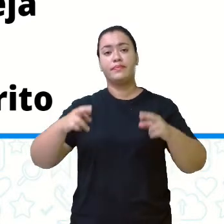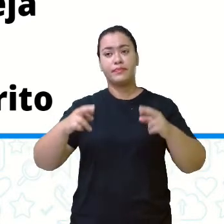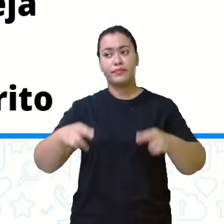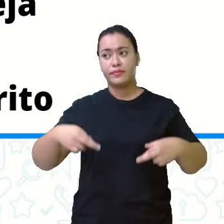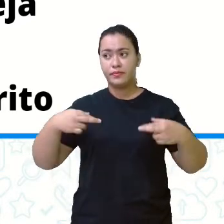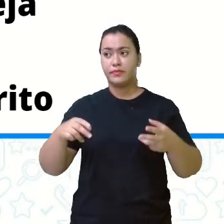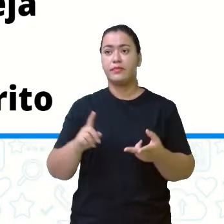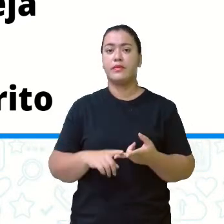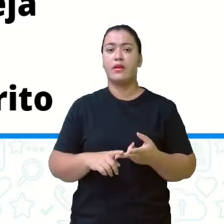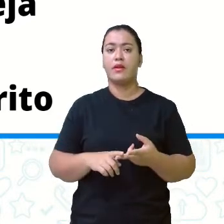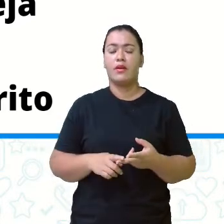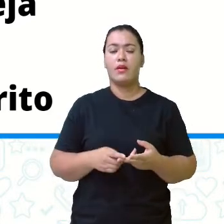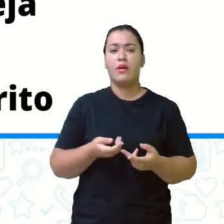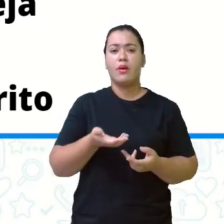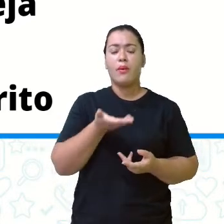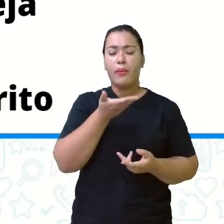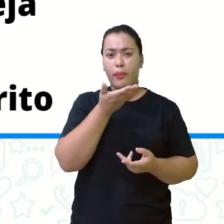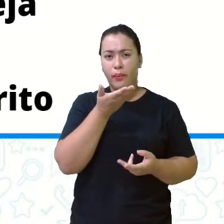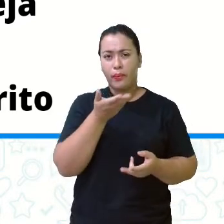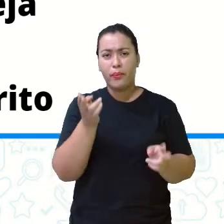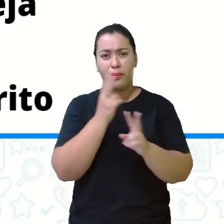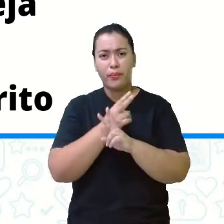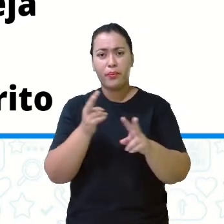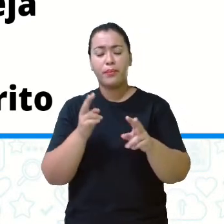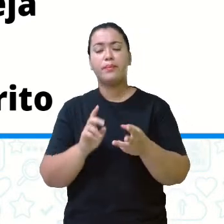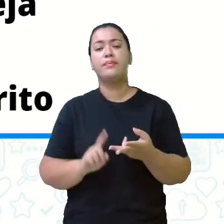redes, poeira,